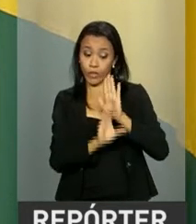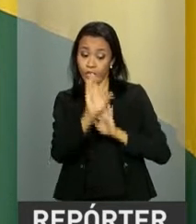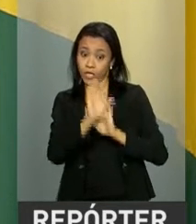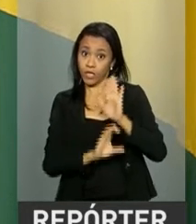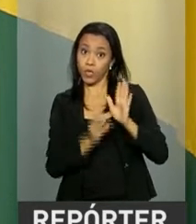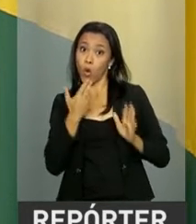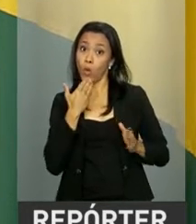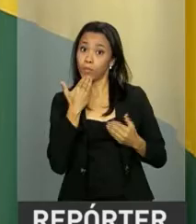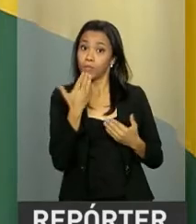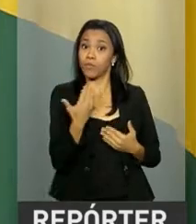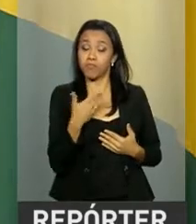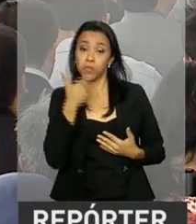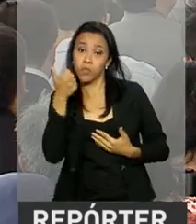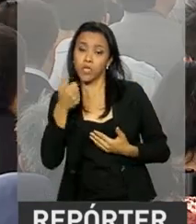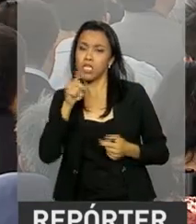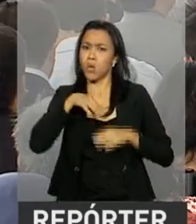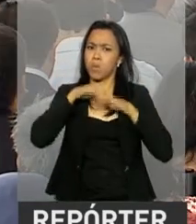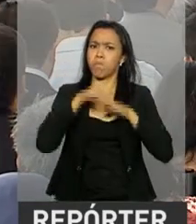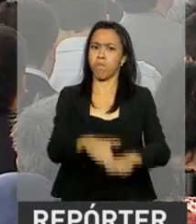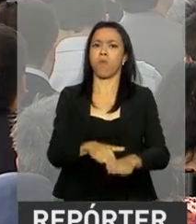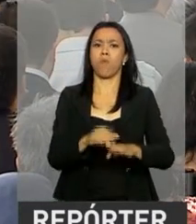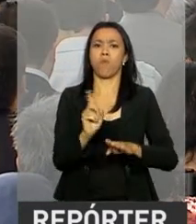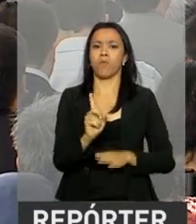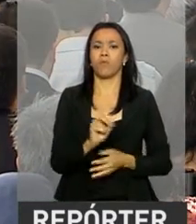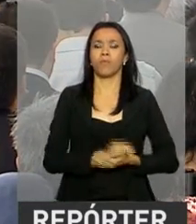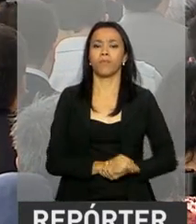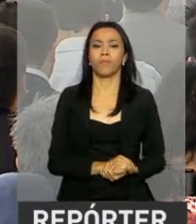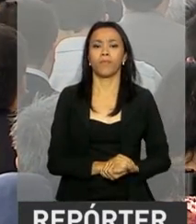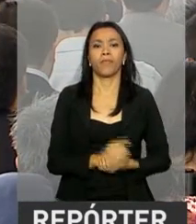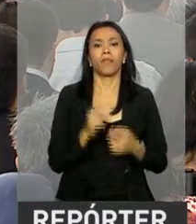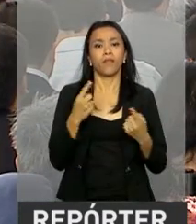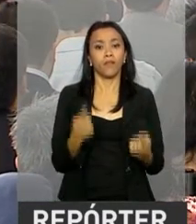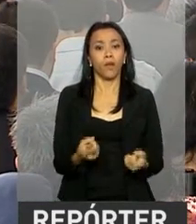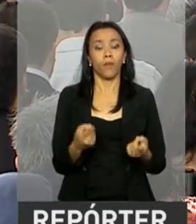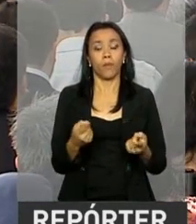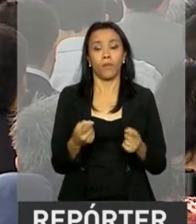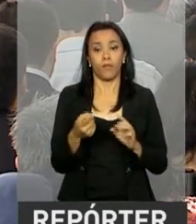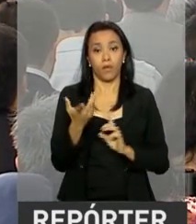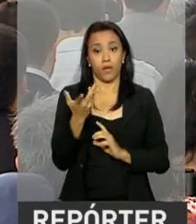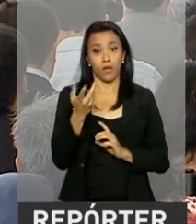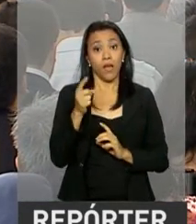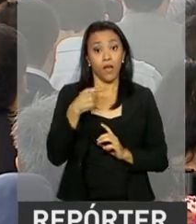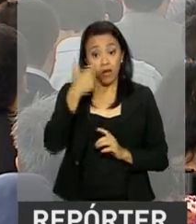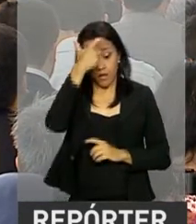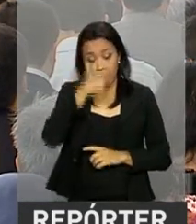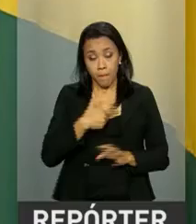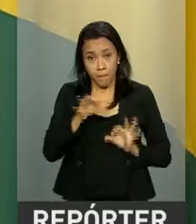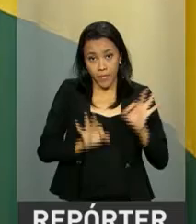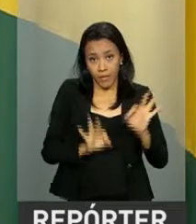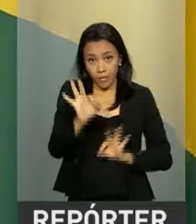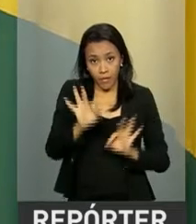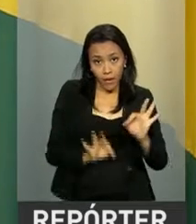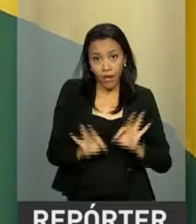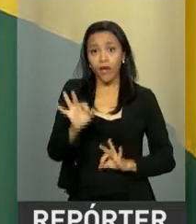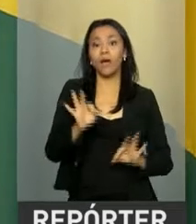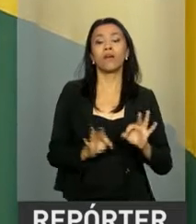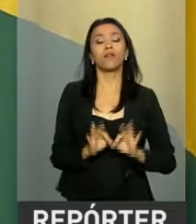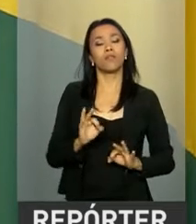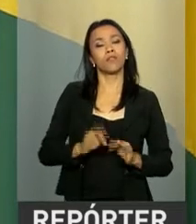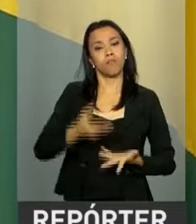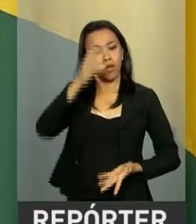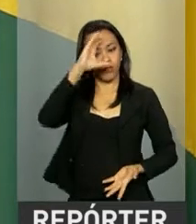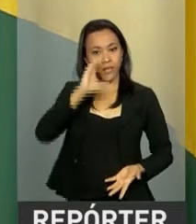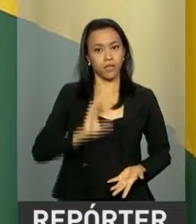não imposições curriculares. Ela deve servir ao preparo para o exercício da